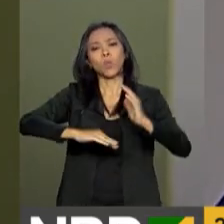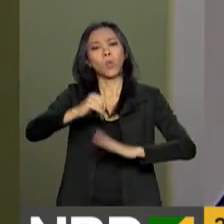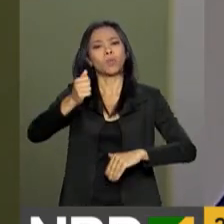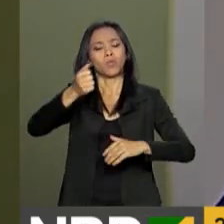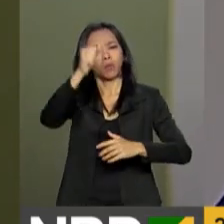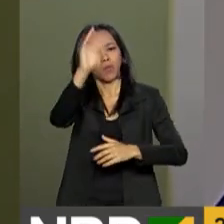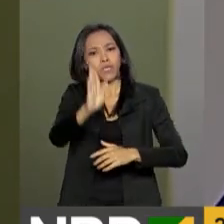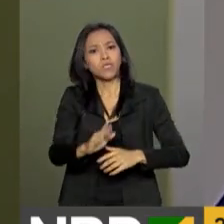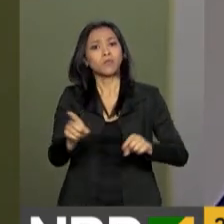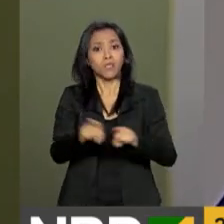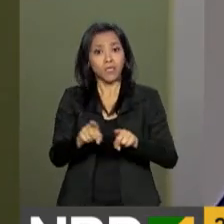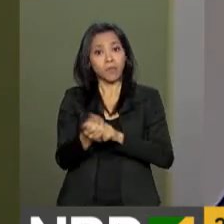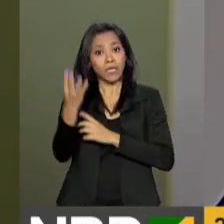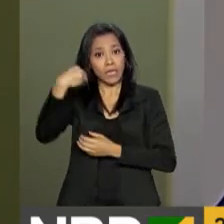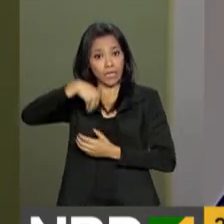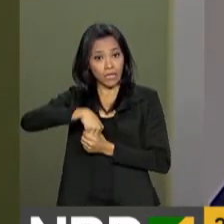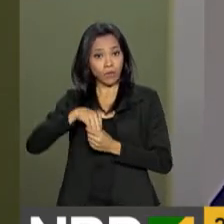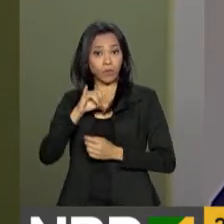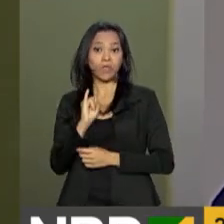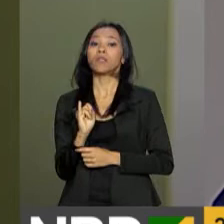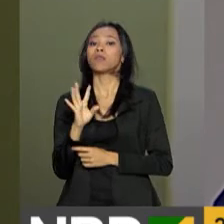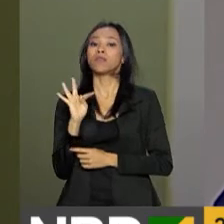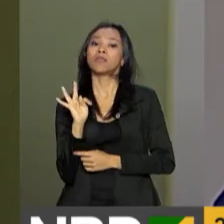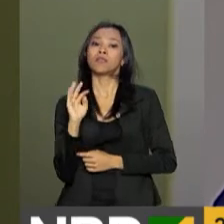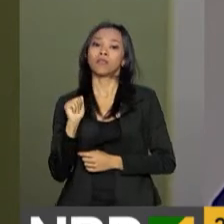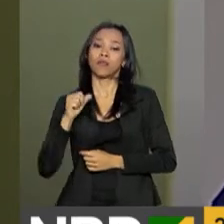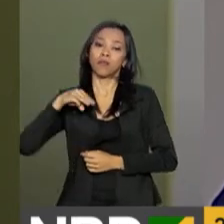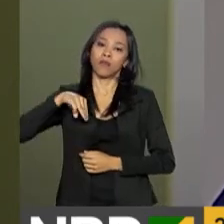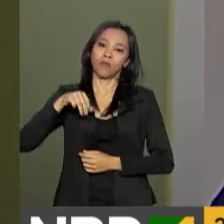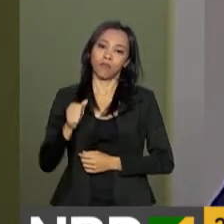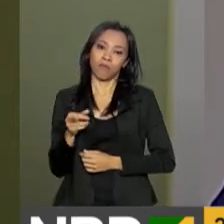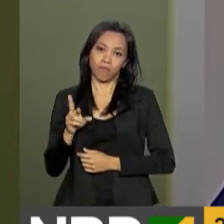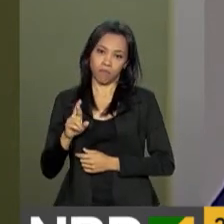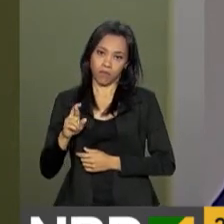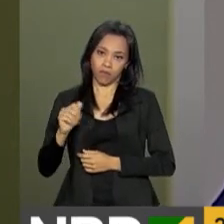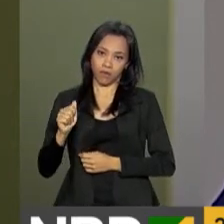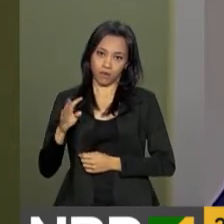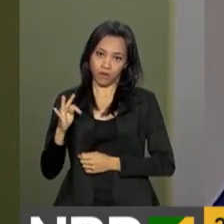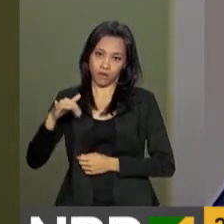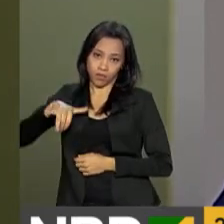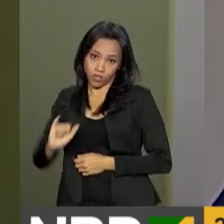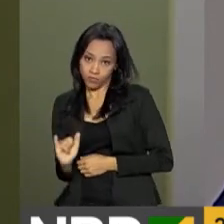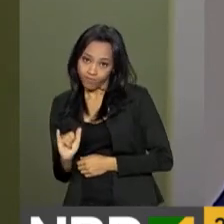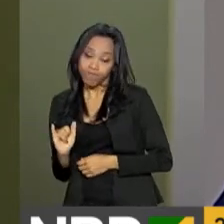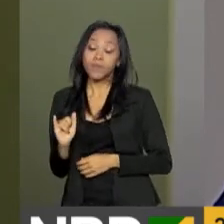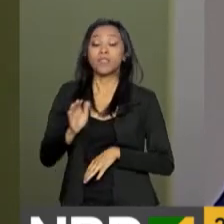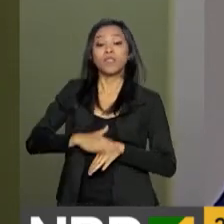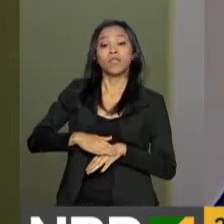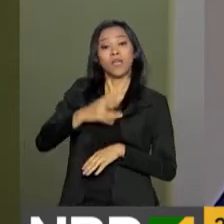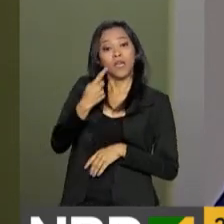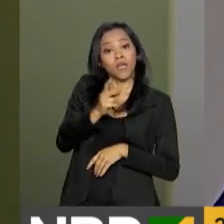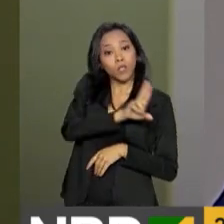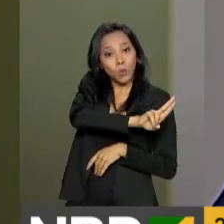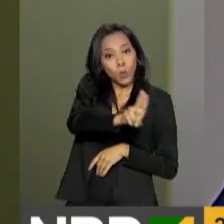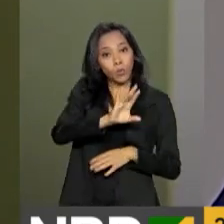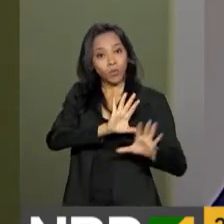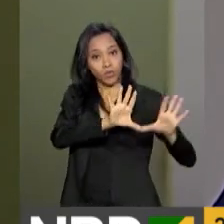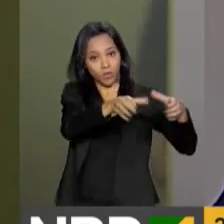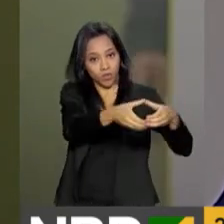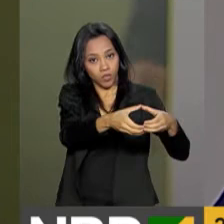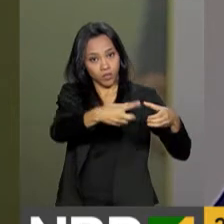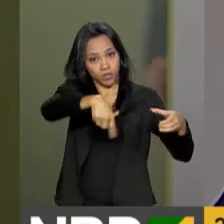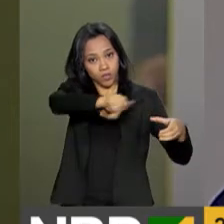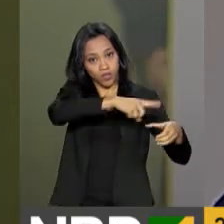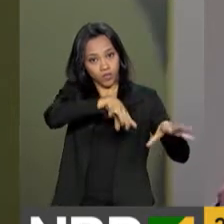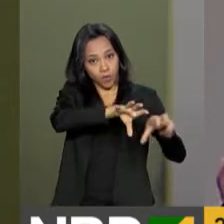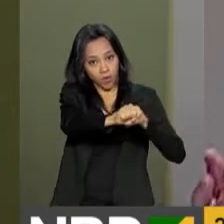próprio itamaraty eu quero em face do nome da turma que antes de mais nada eu